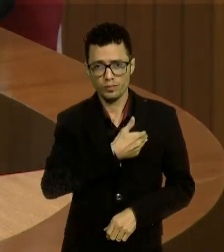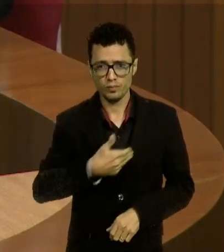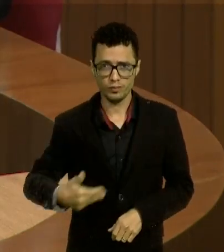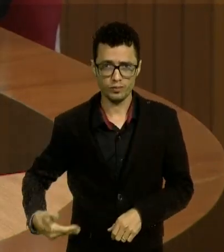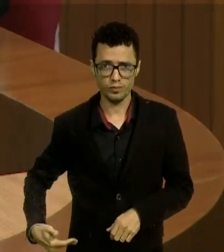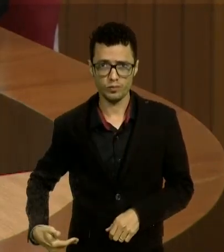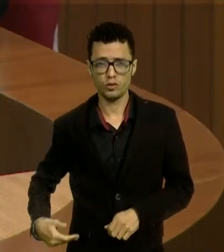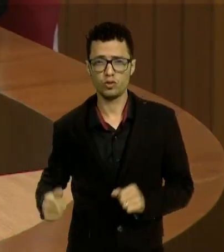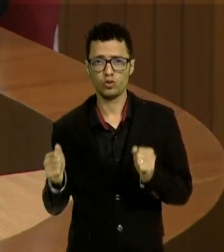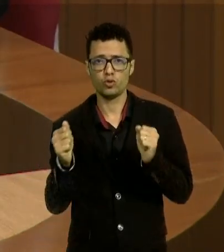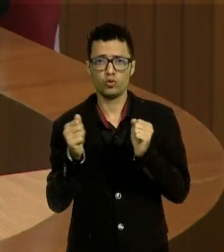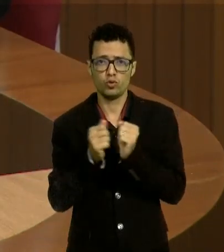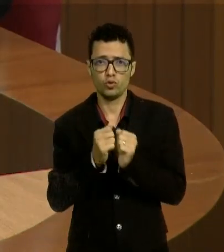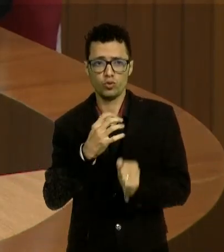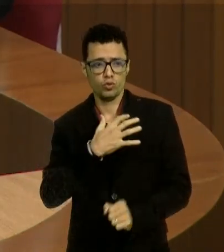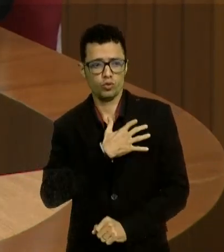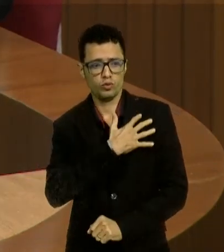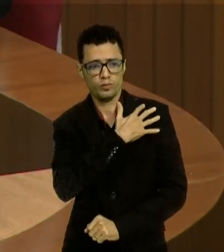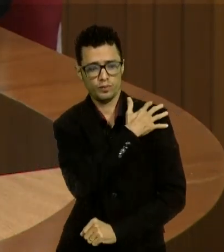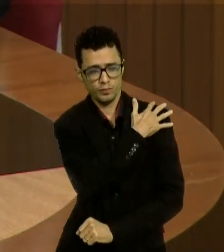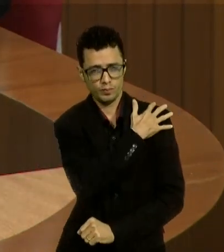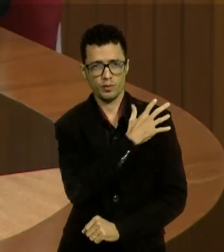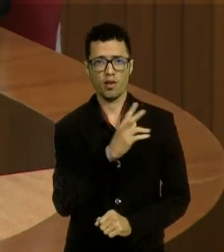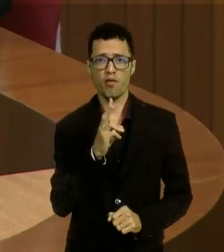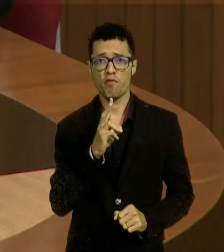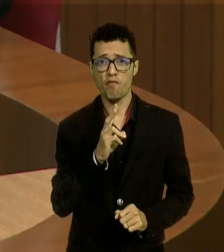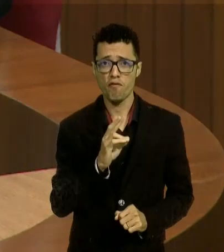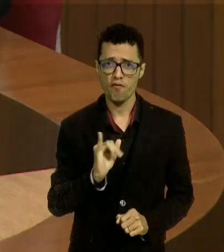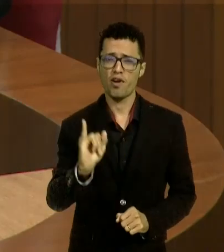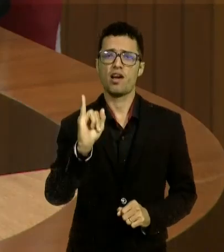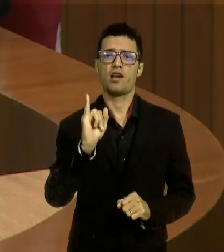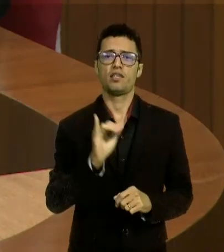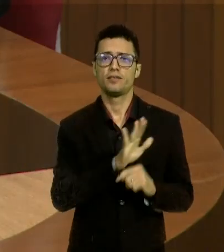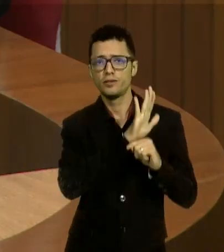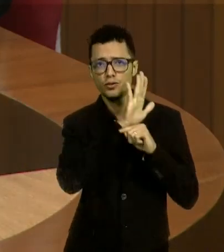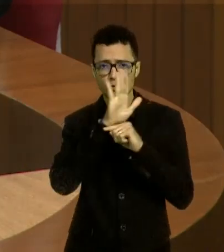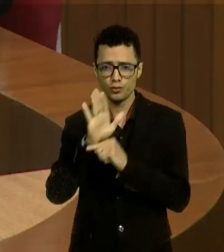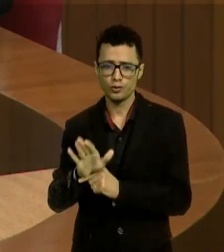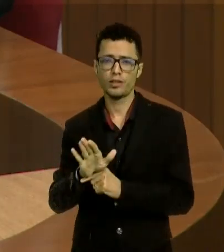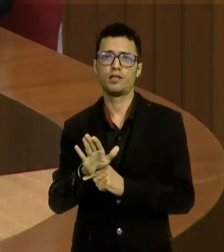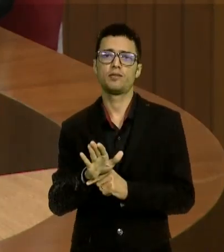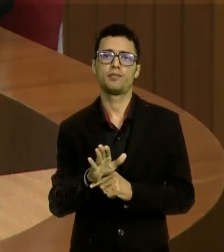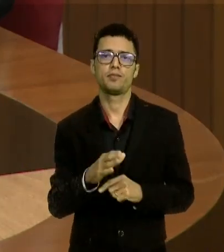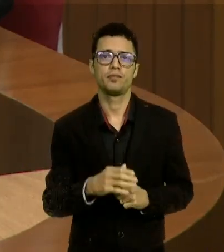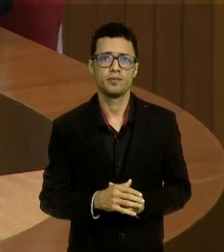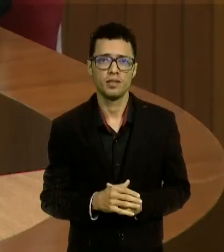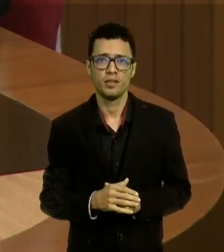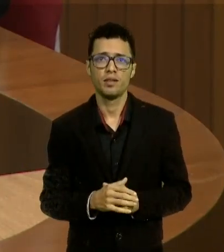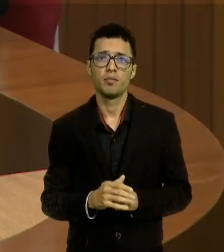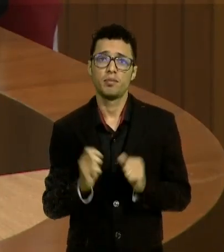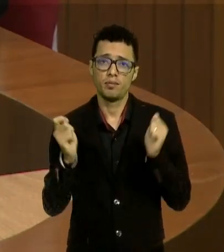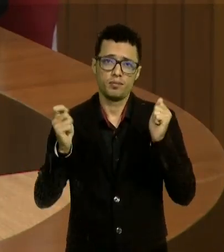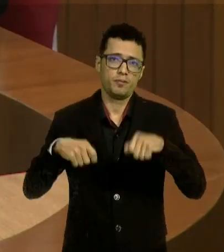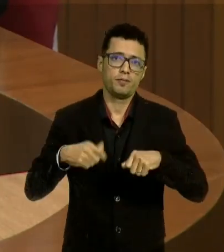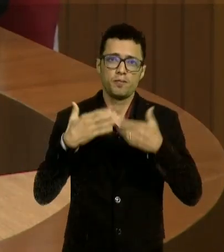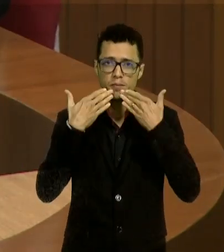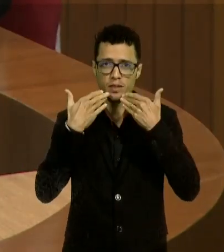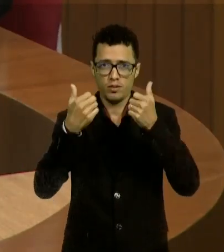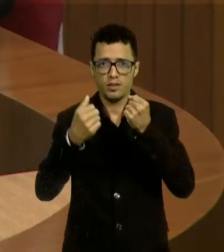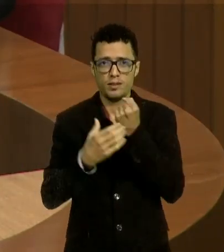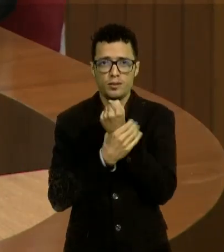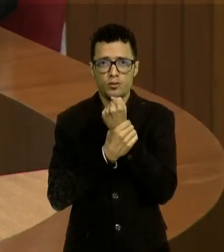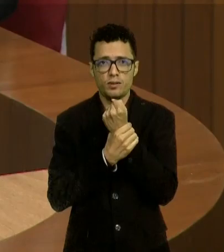atender mais esse pedido para que a gente cada vez melhore a segurança pública.